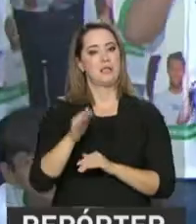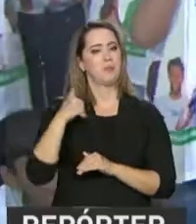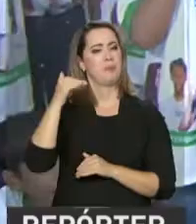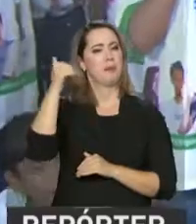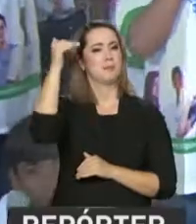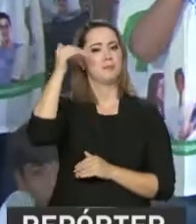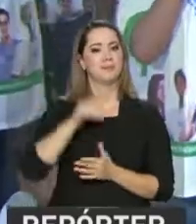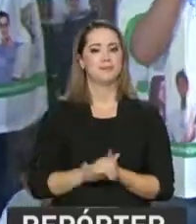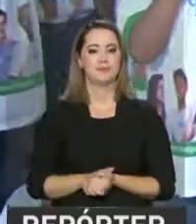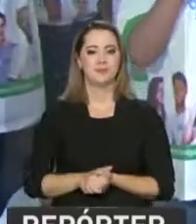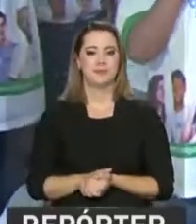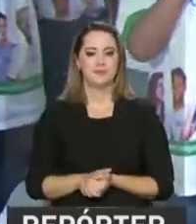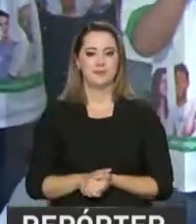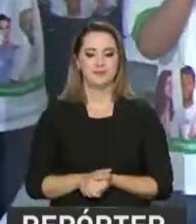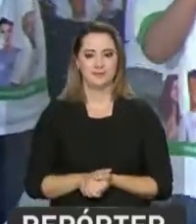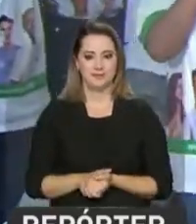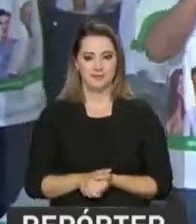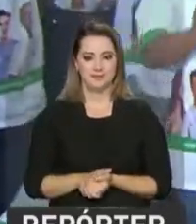ainda